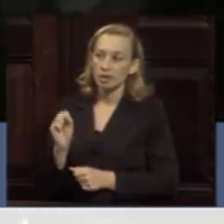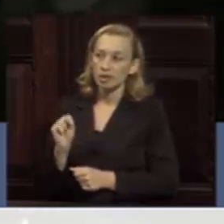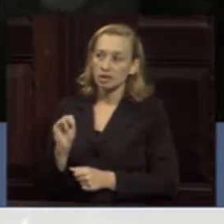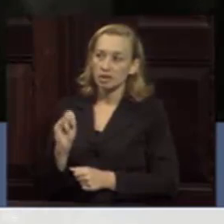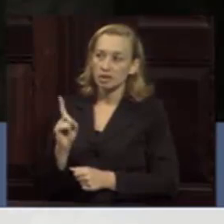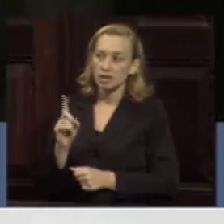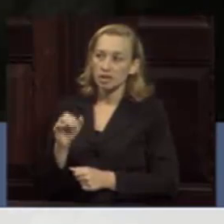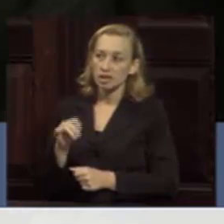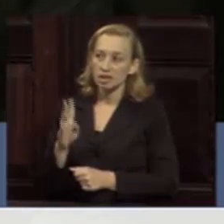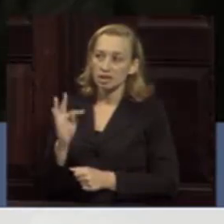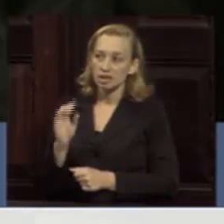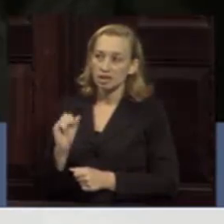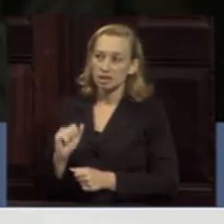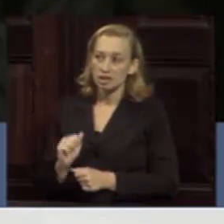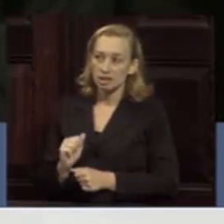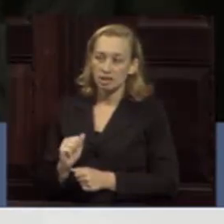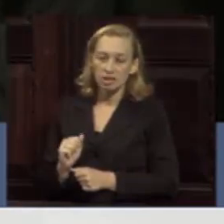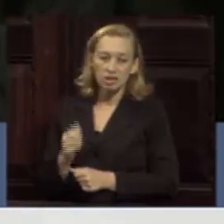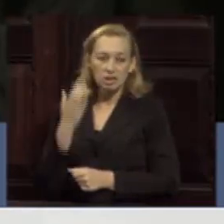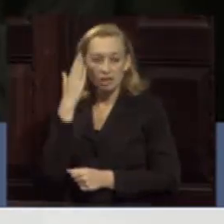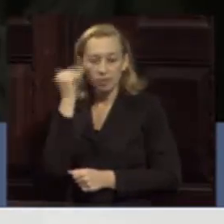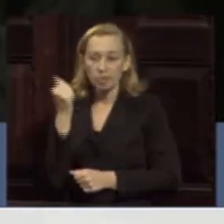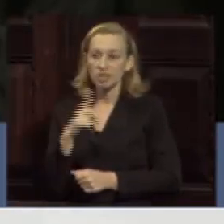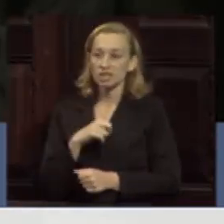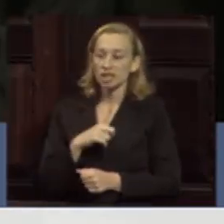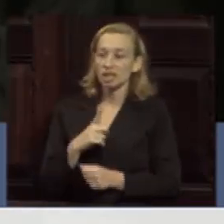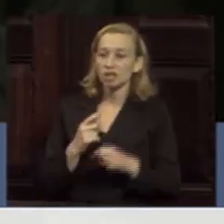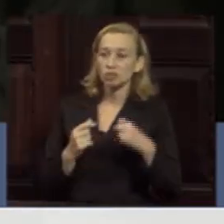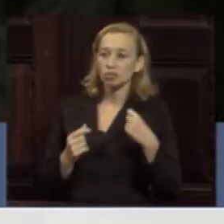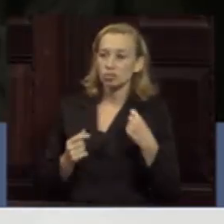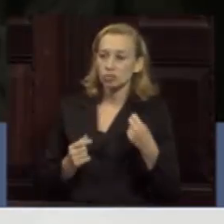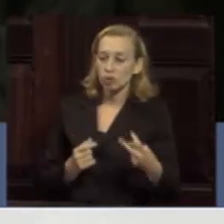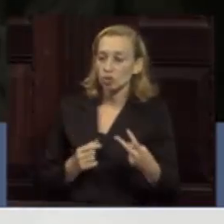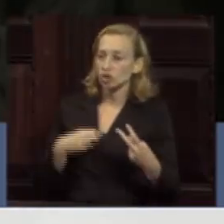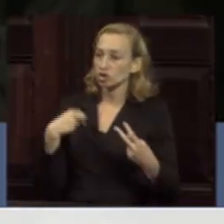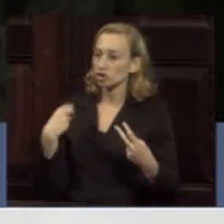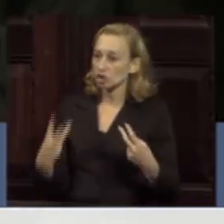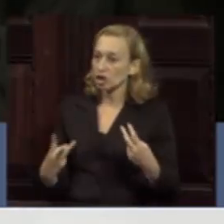que tem três empregos e tem